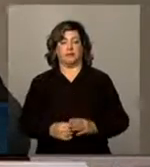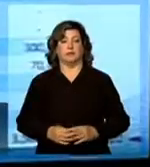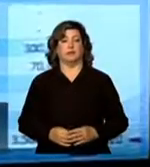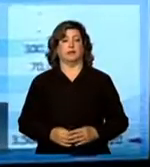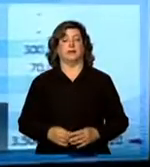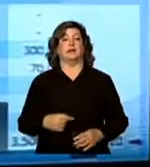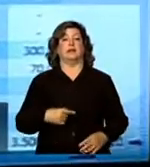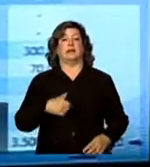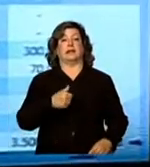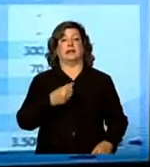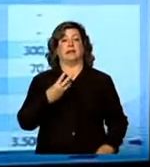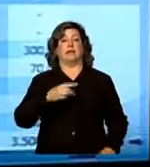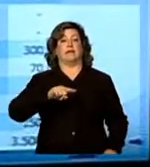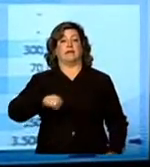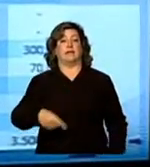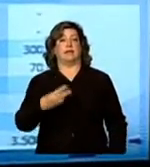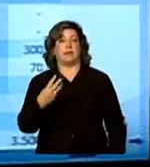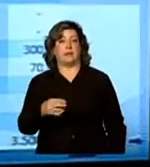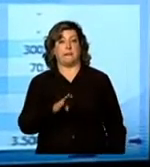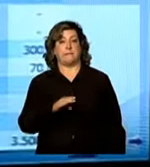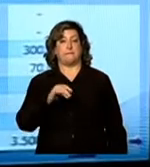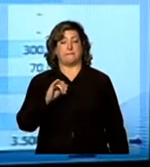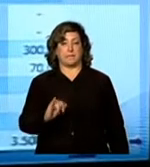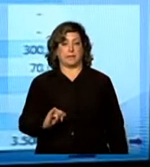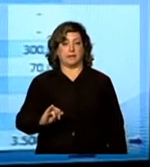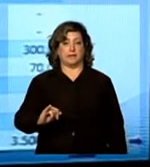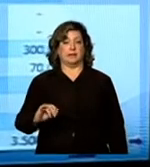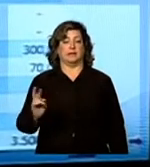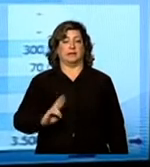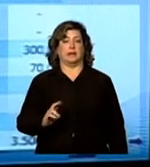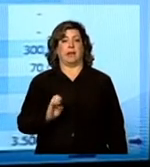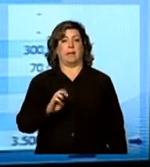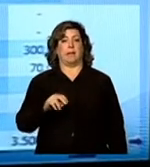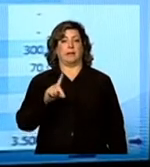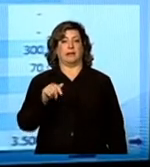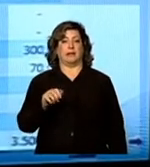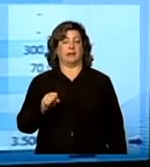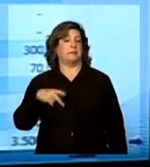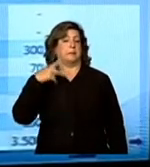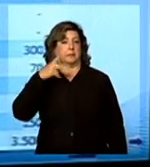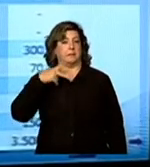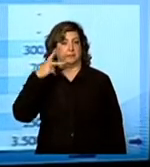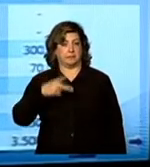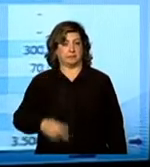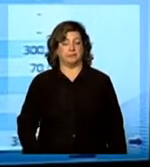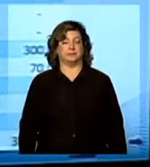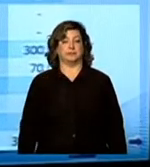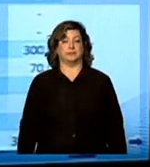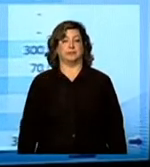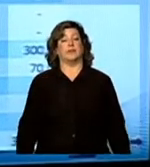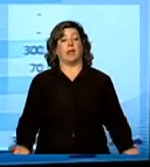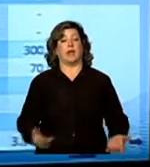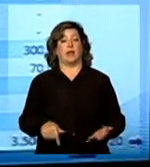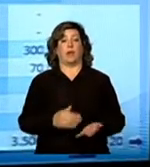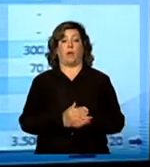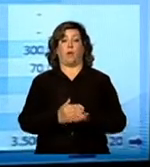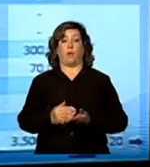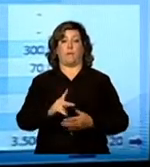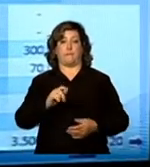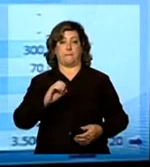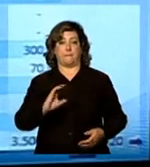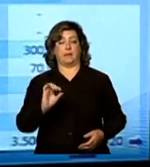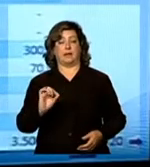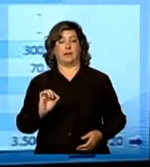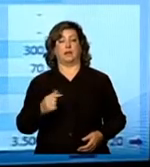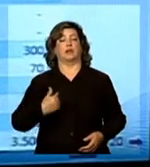e 13,3 bilhões em emendas parlamentares. Então, aqui, começando pelo PAC, todo